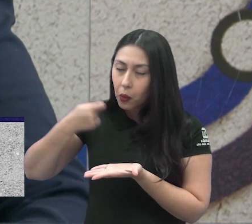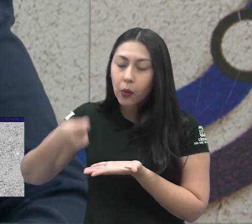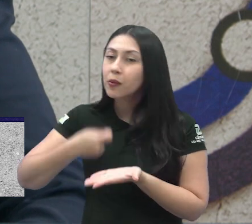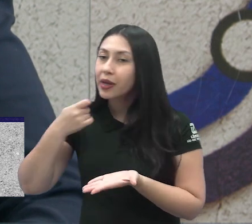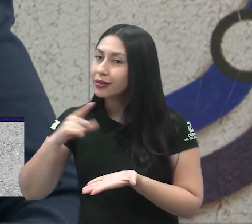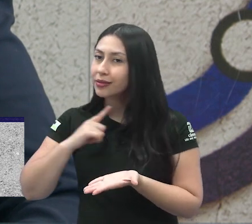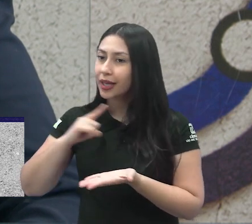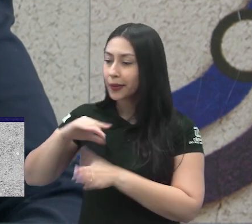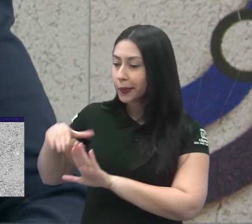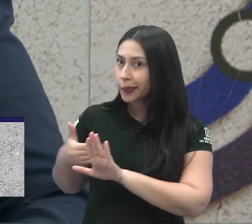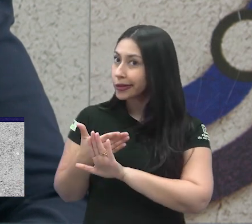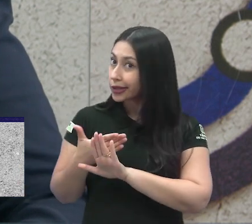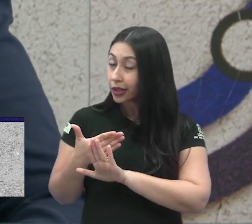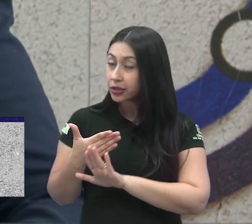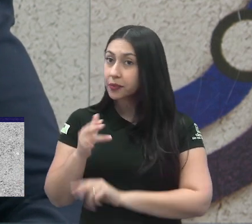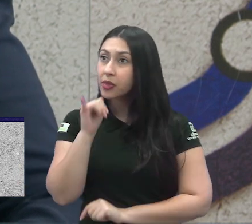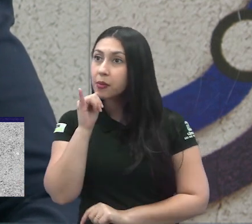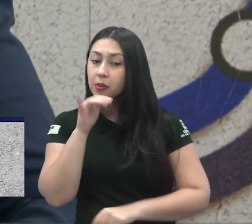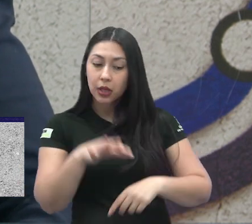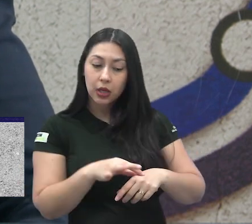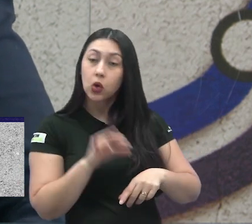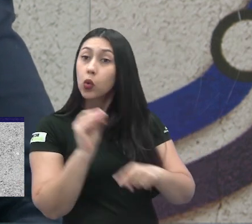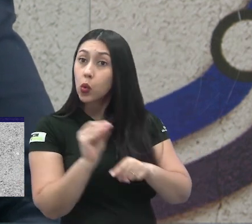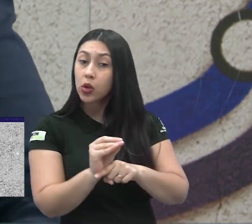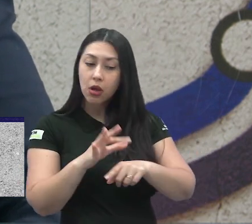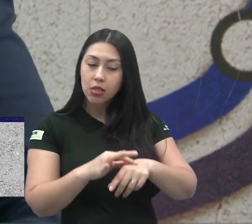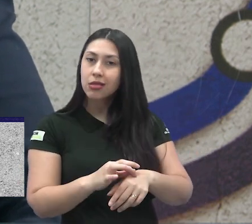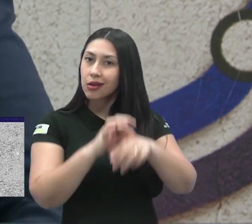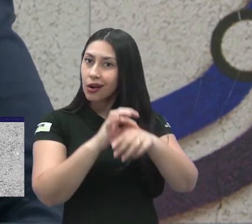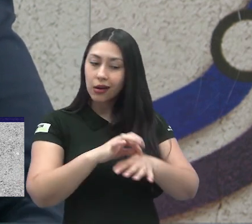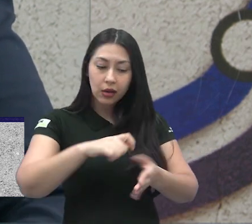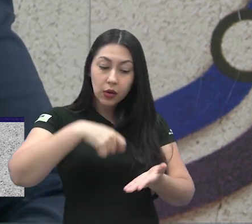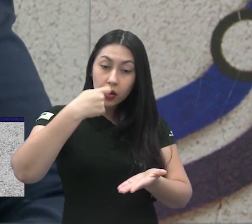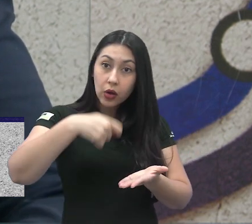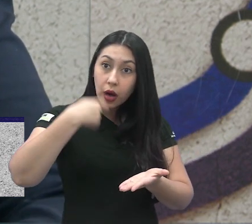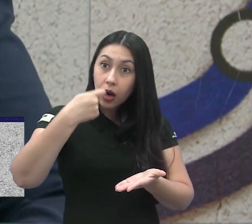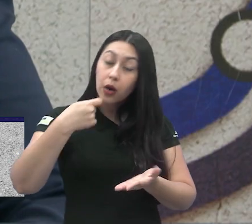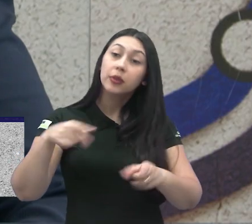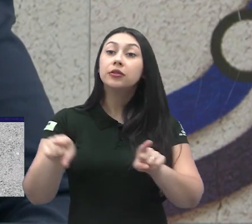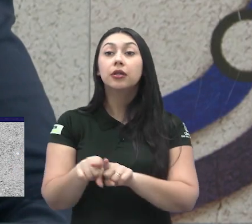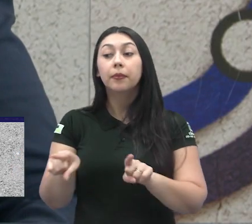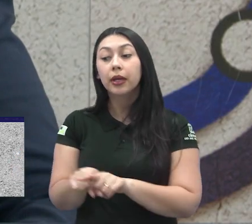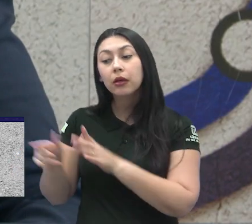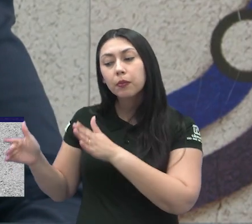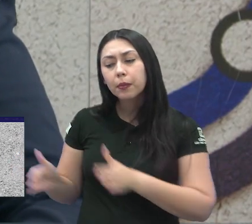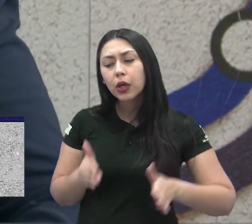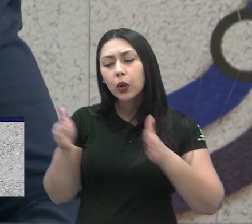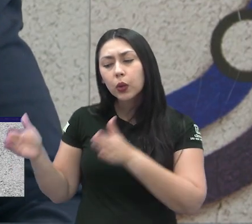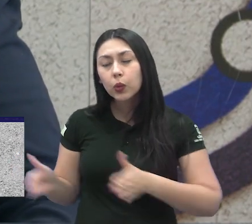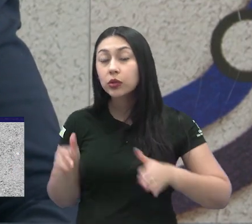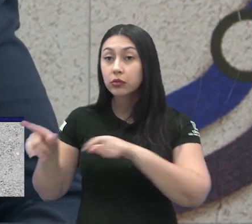ali nas carnes que a gente come. Então, em toda a cadeia produtiva. Então,